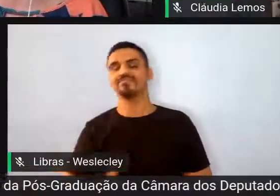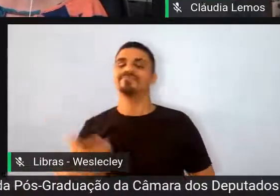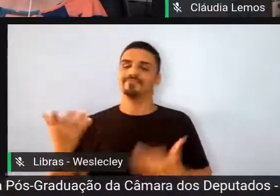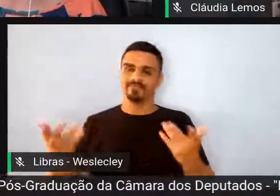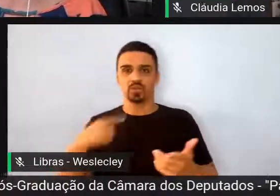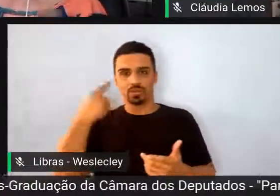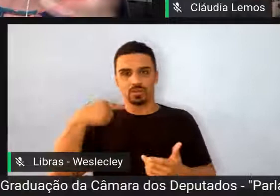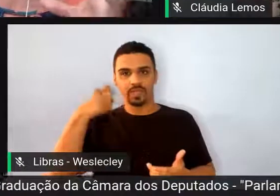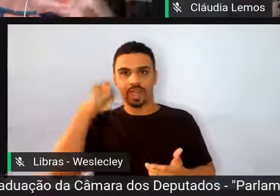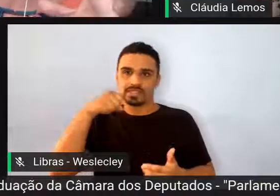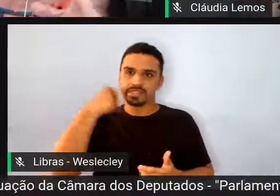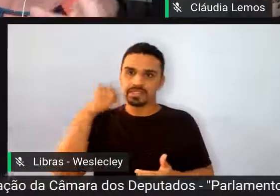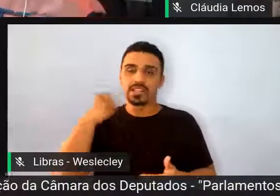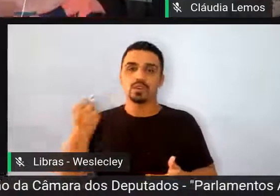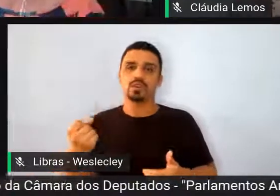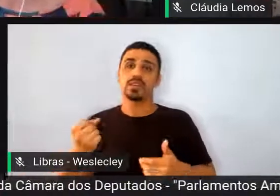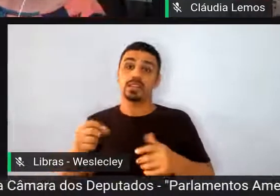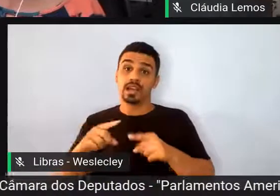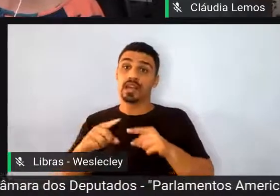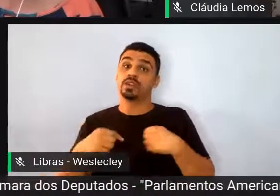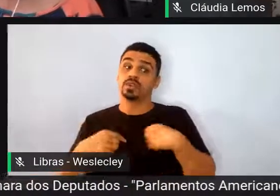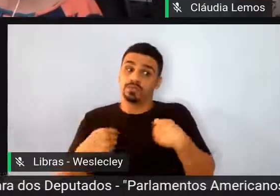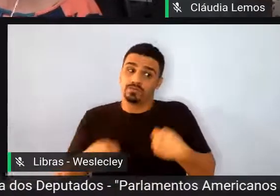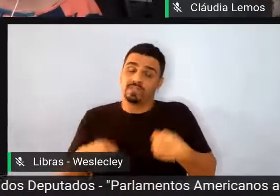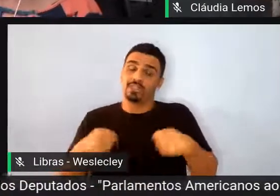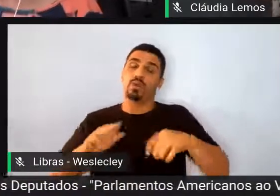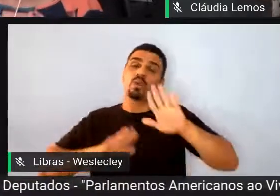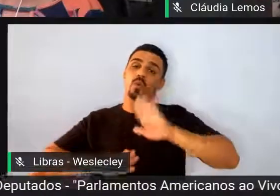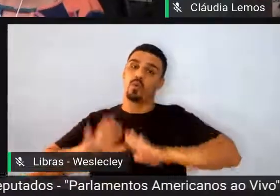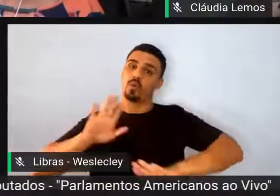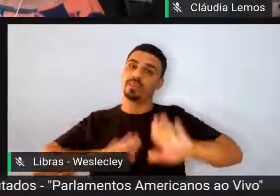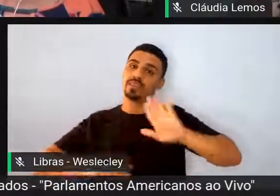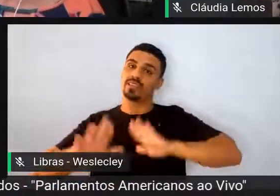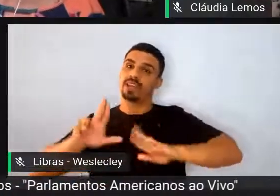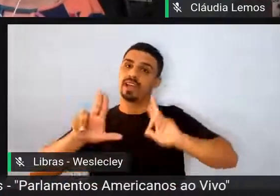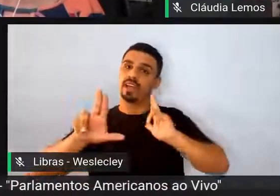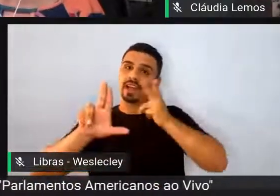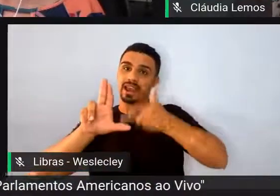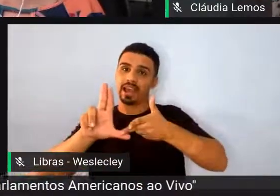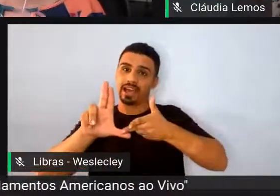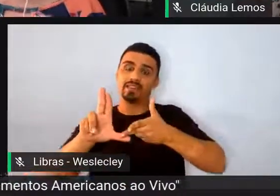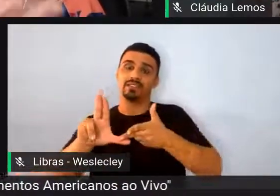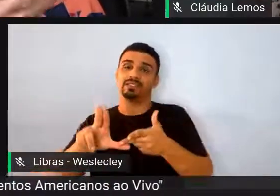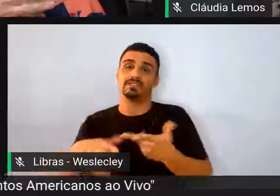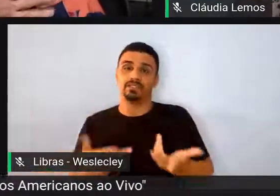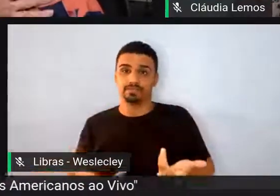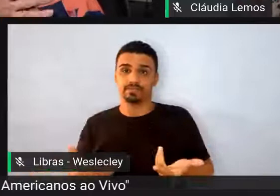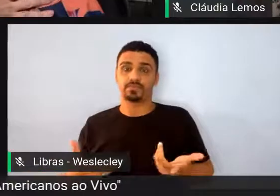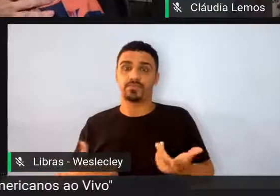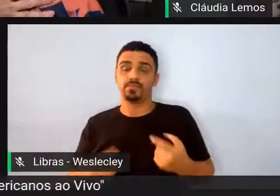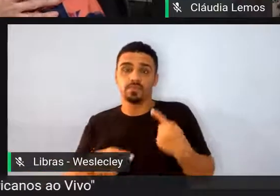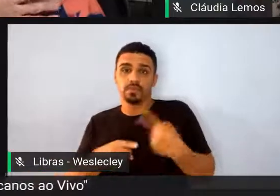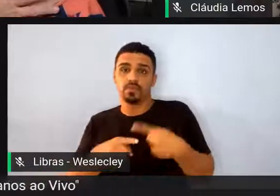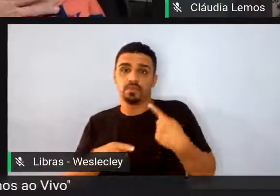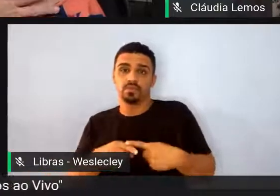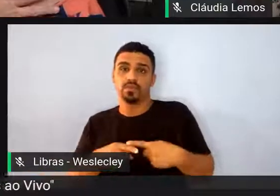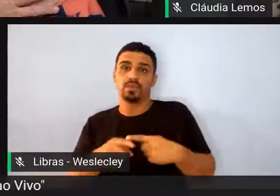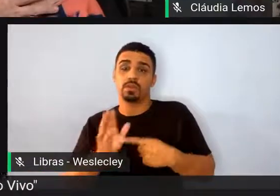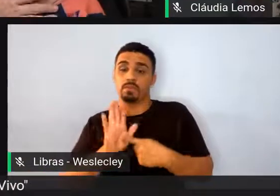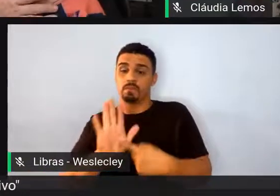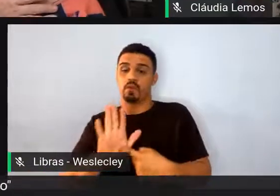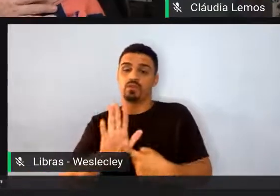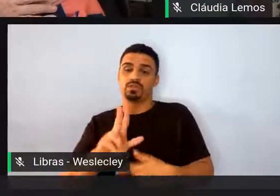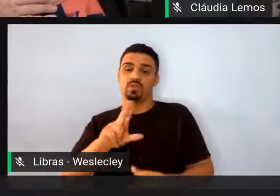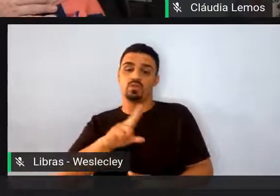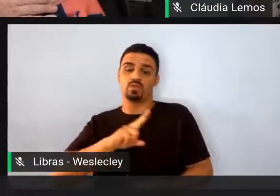certa, que precisa ser olhado com uma certa cautela essas lives, porque ela mostra um ponto de vista muito